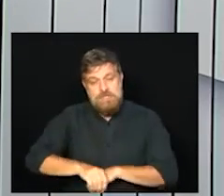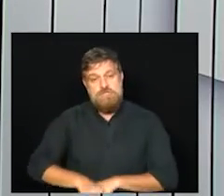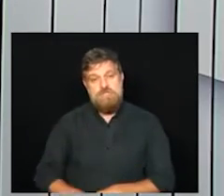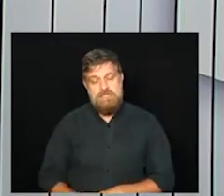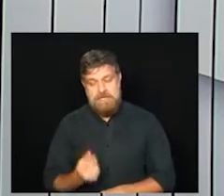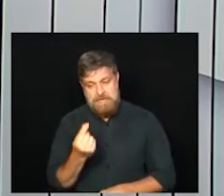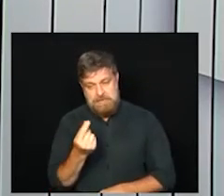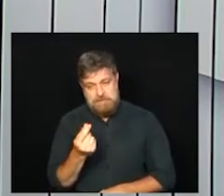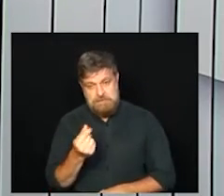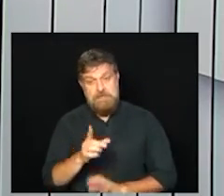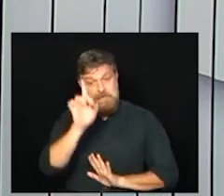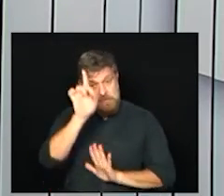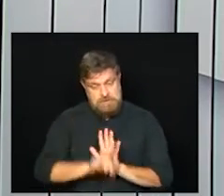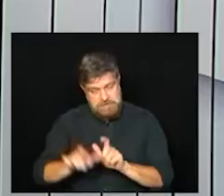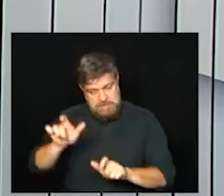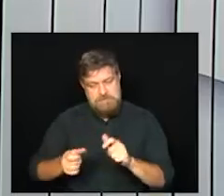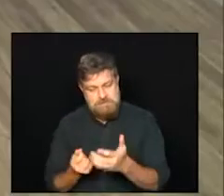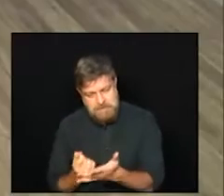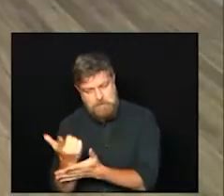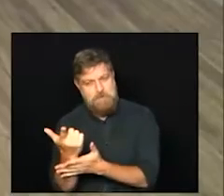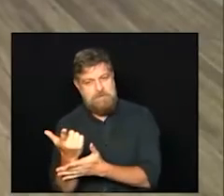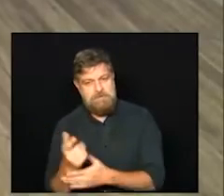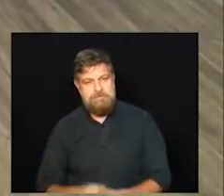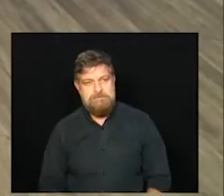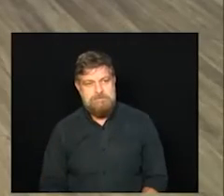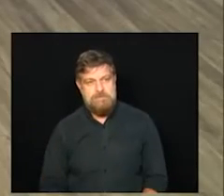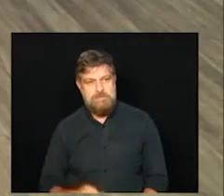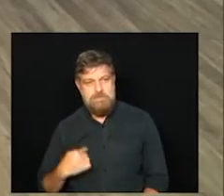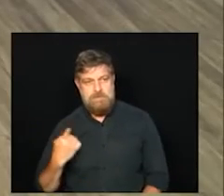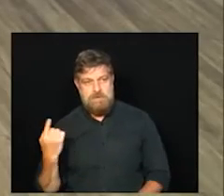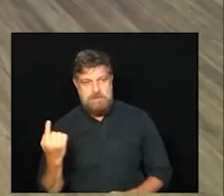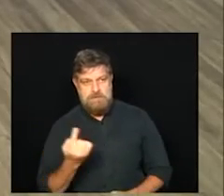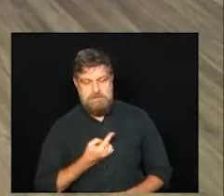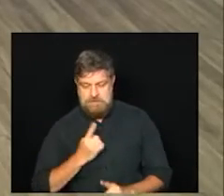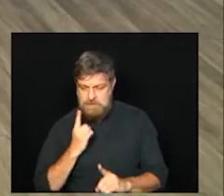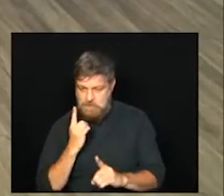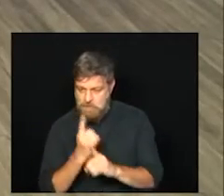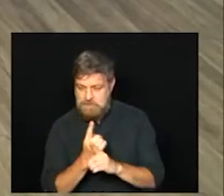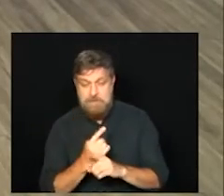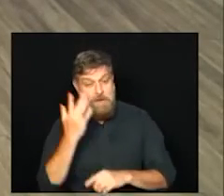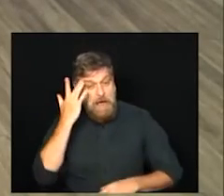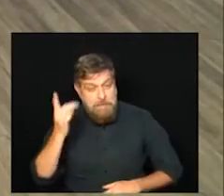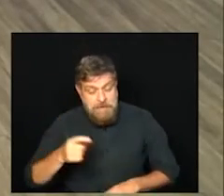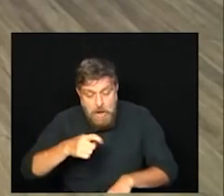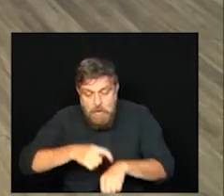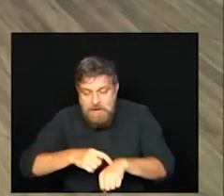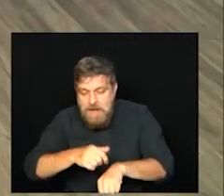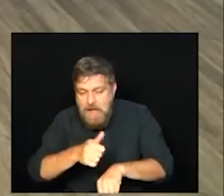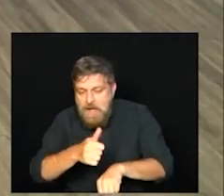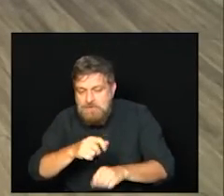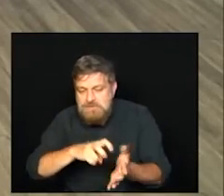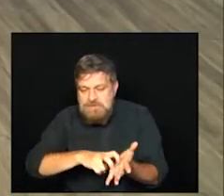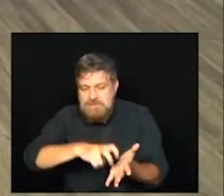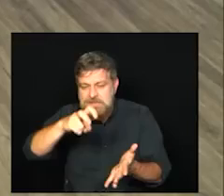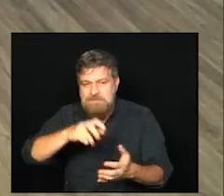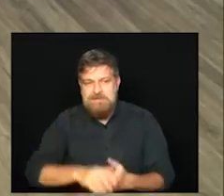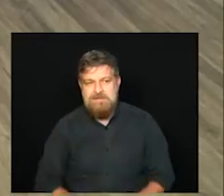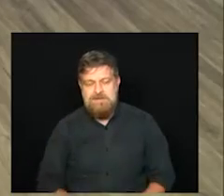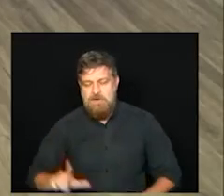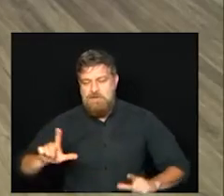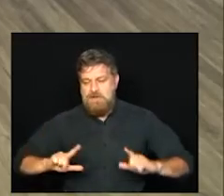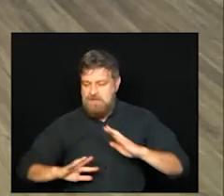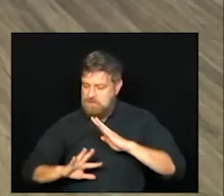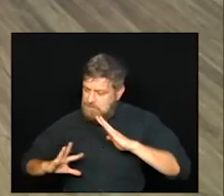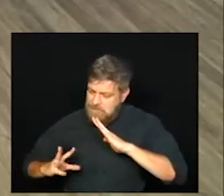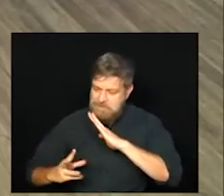Defesa dos Direitos do Consumidor. Nós nos vemos amanhã, às 11h da manhã, num Câmara